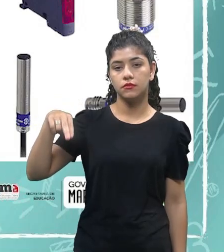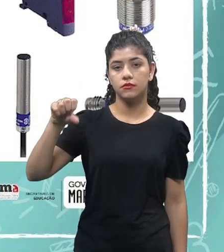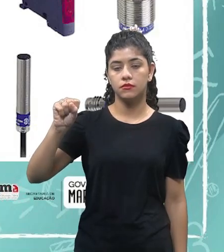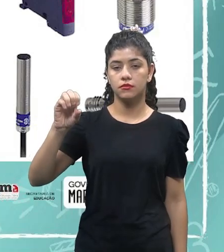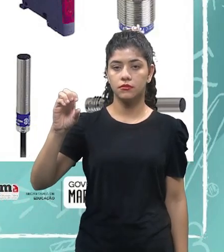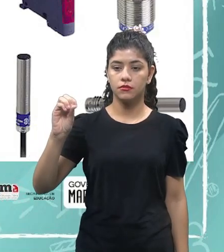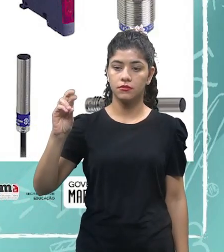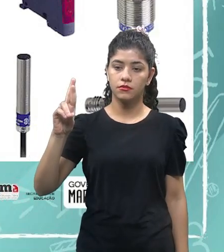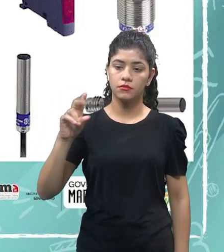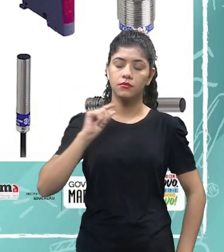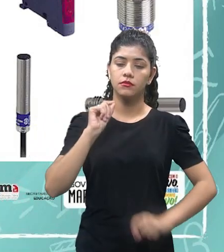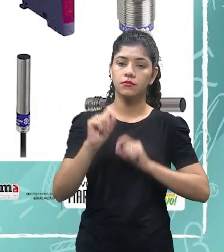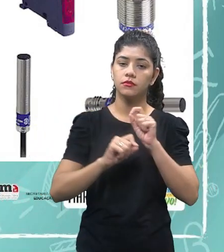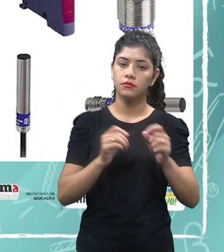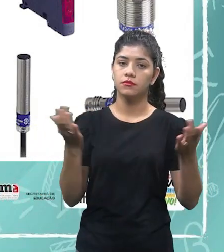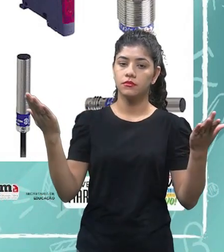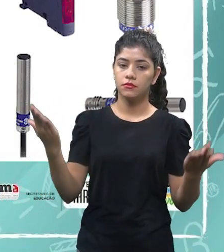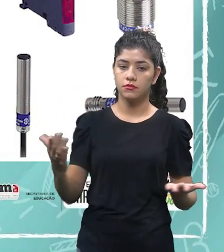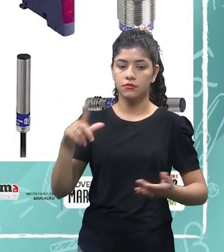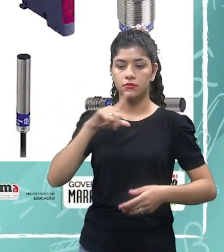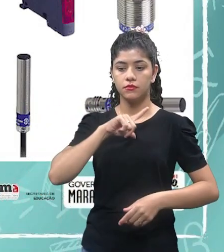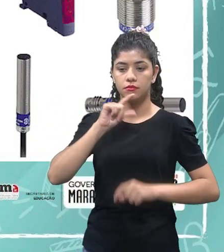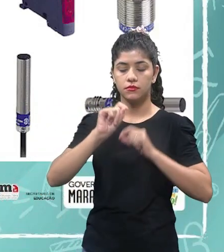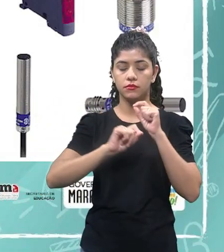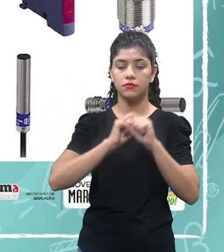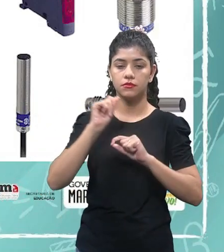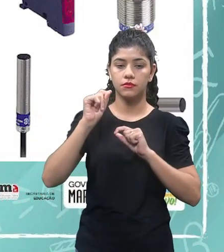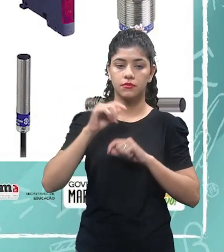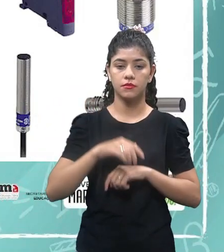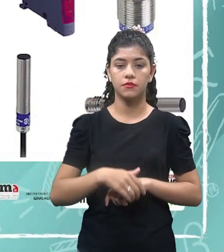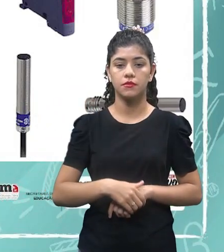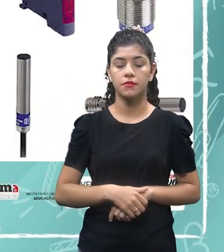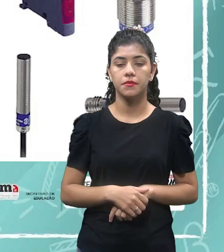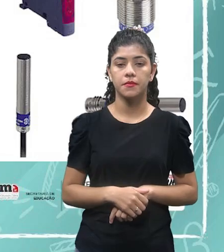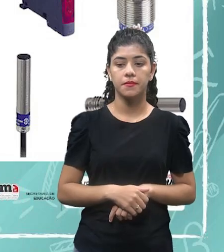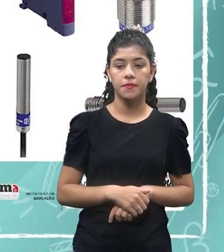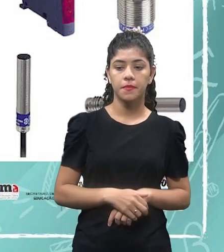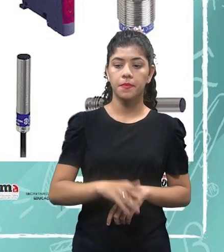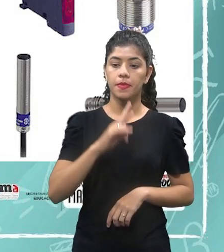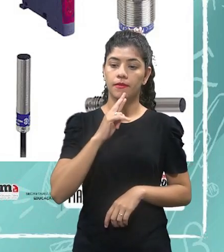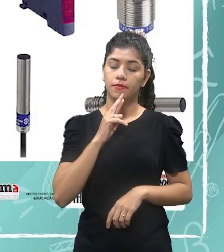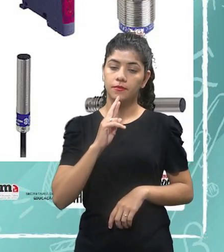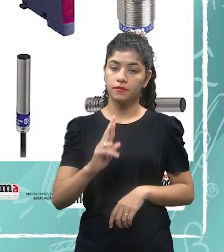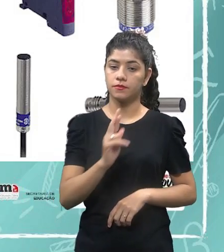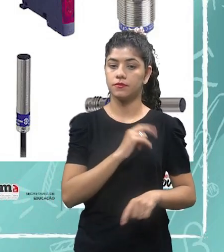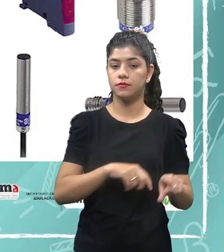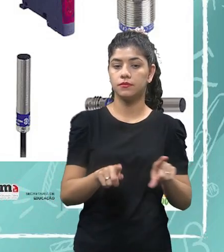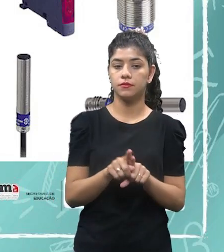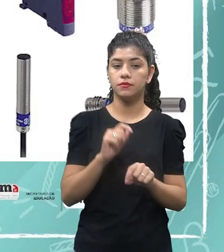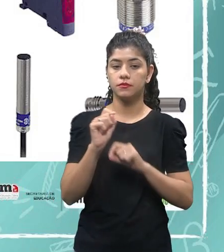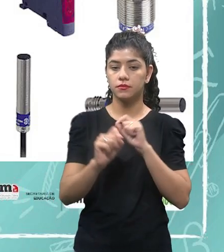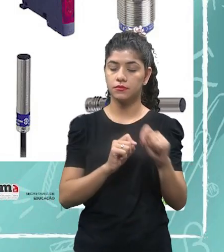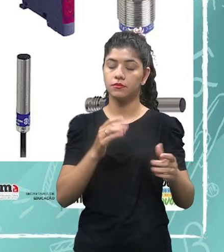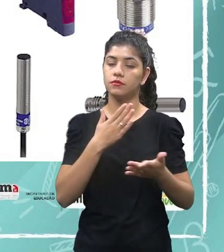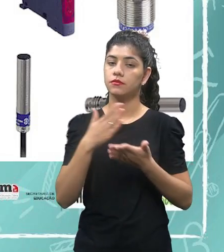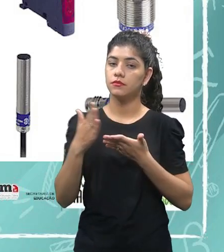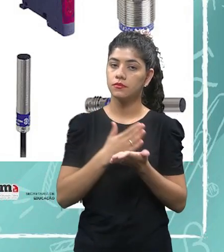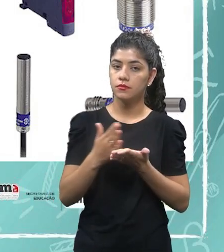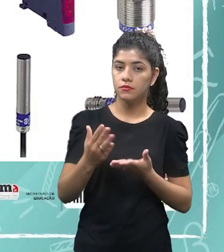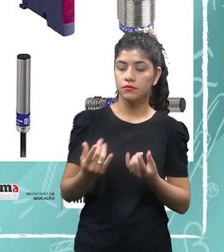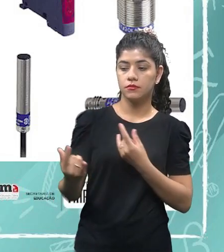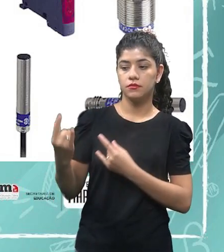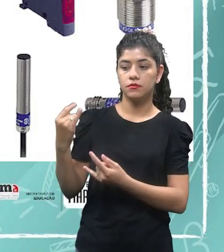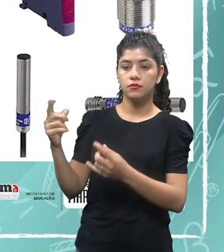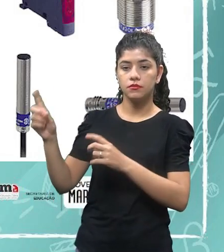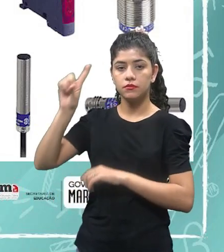Um sensor basicamente é um dispositivo que tem a função de detectar e responder com eficiência a algum